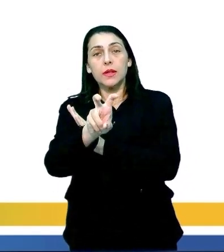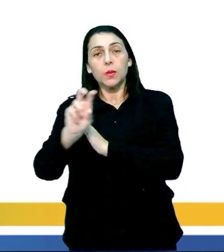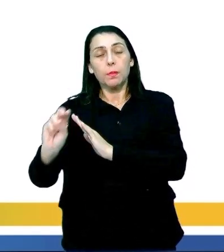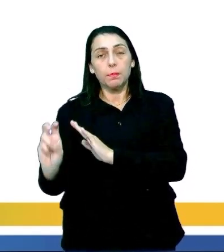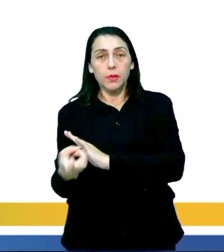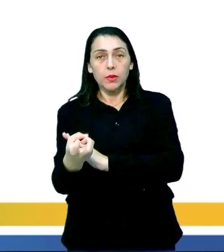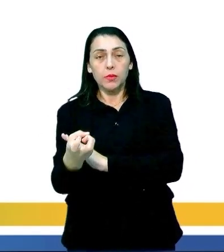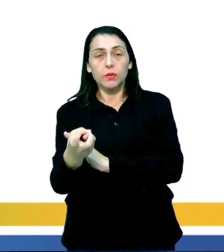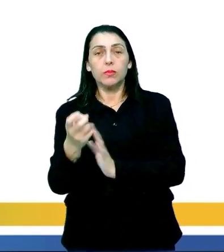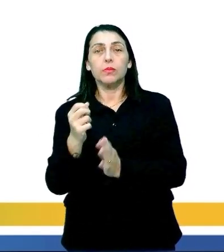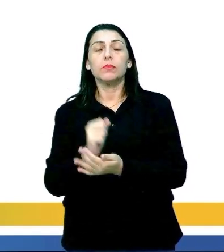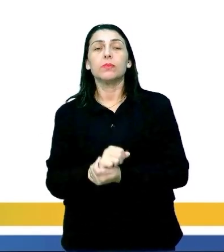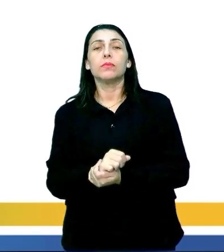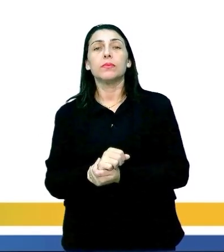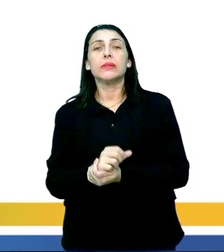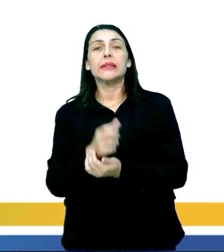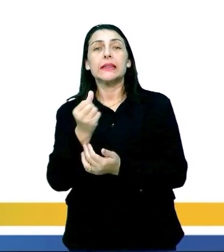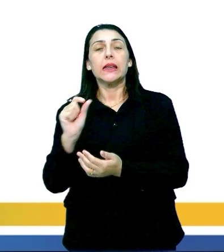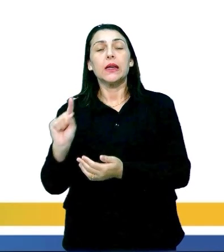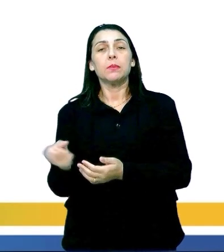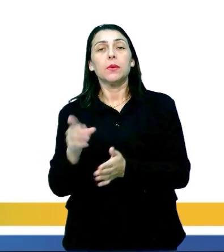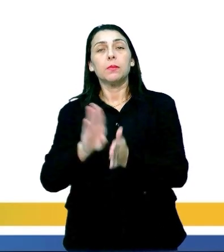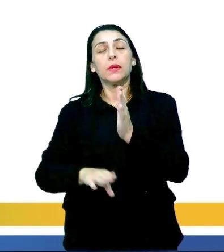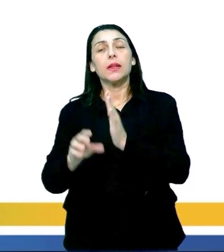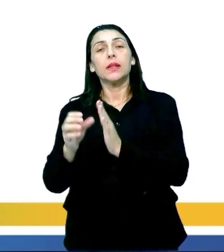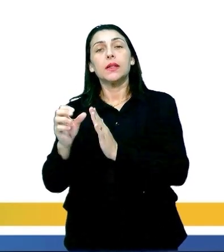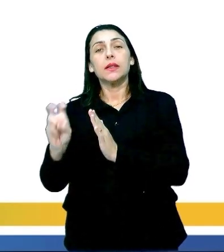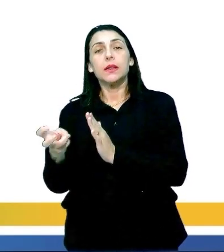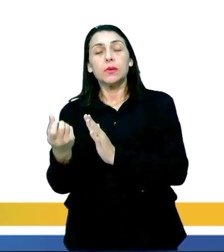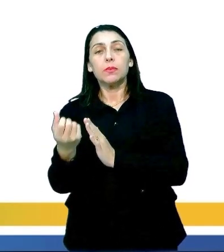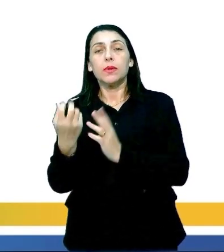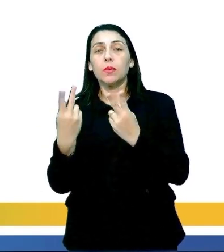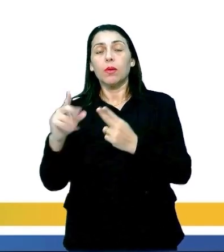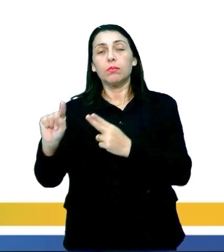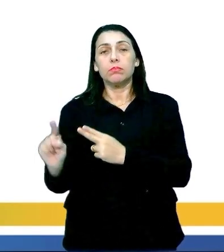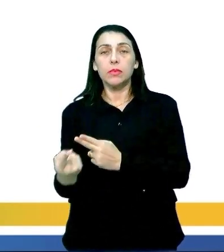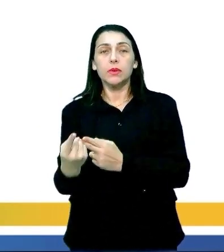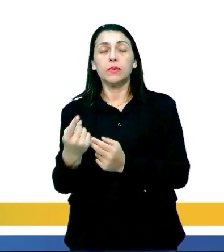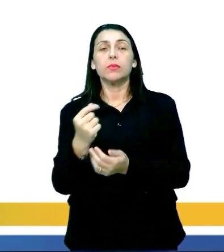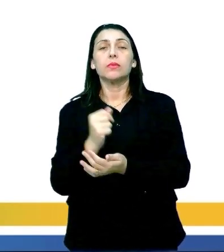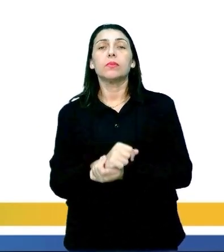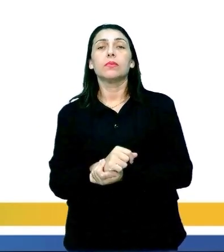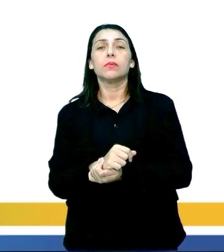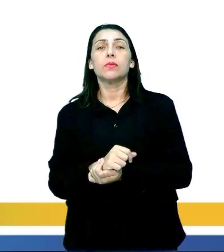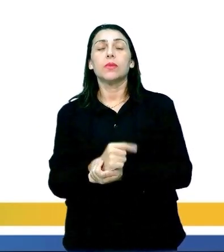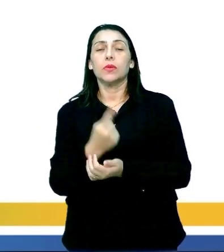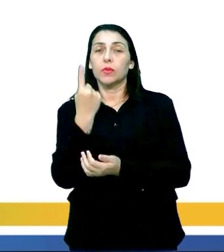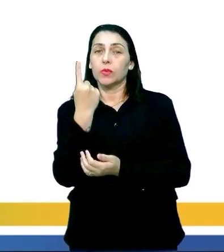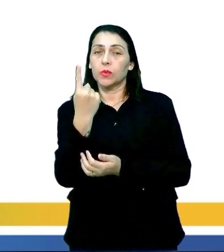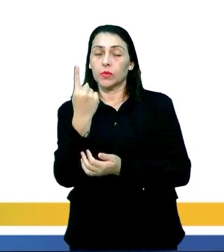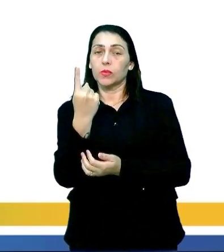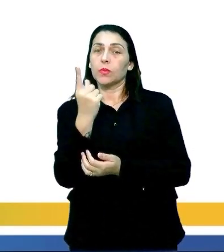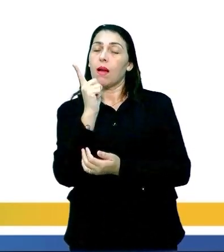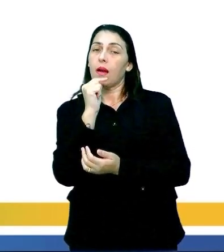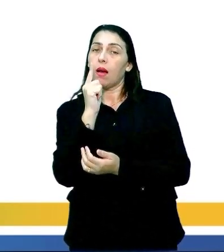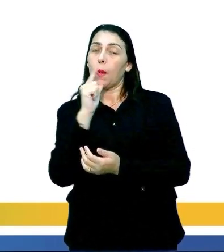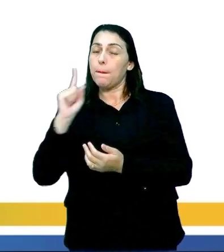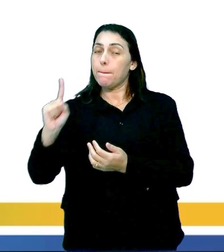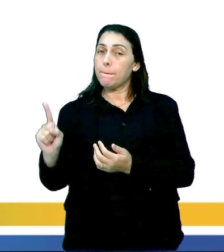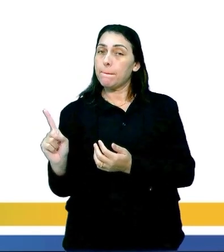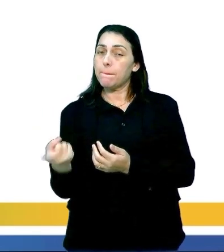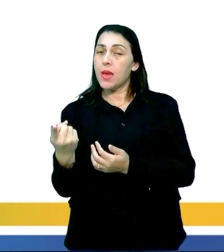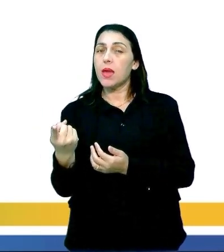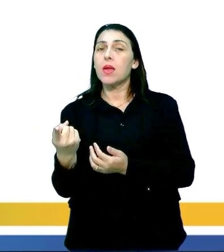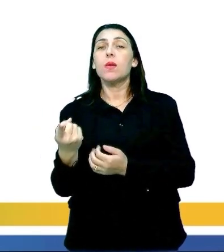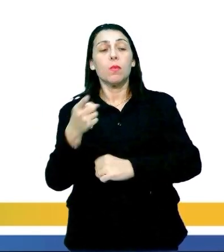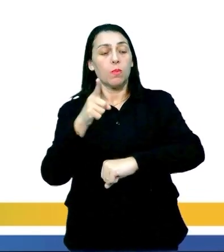seja, 6.000 menos 5.000 é igual a 1.000. Ou seja, uma vazão de 1.000